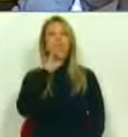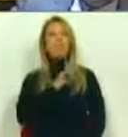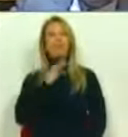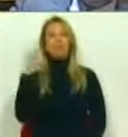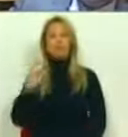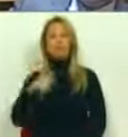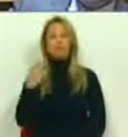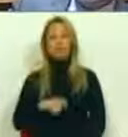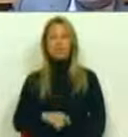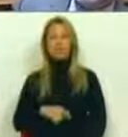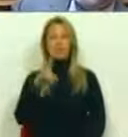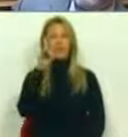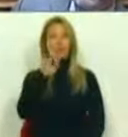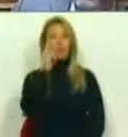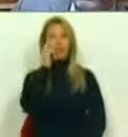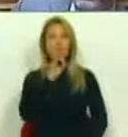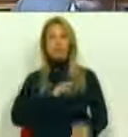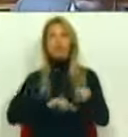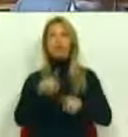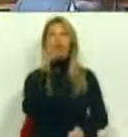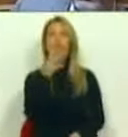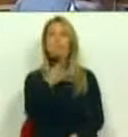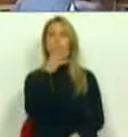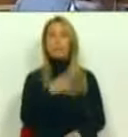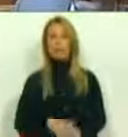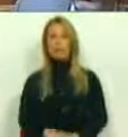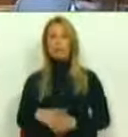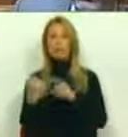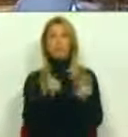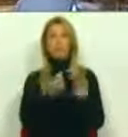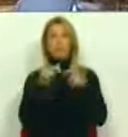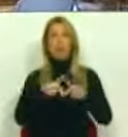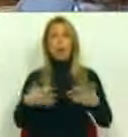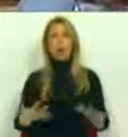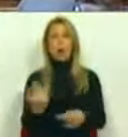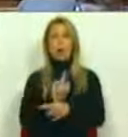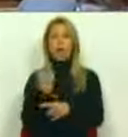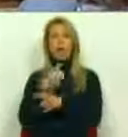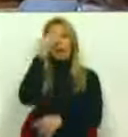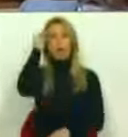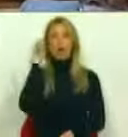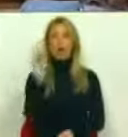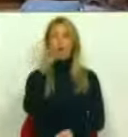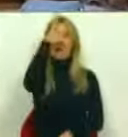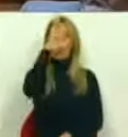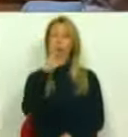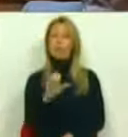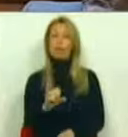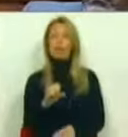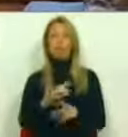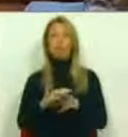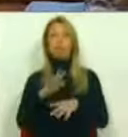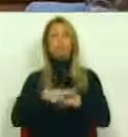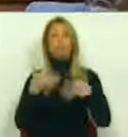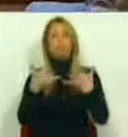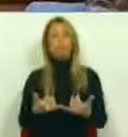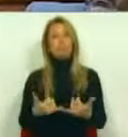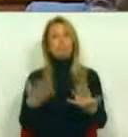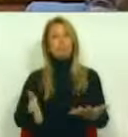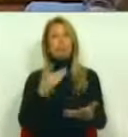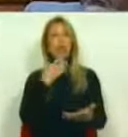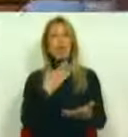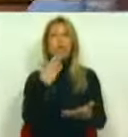Senhora Presidente, senhoras e senhores deputados, discutimos hoje diversas recomendações ao Governo na sequência de uma muito